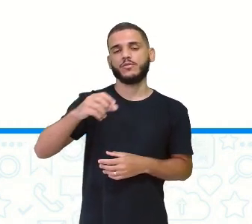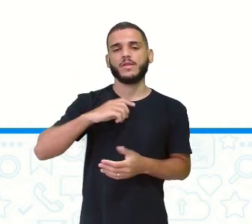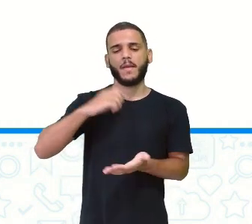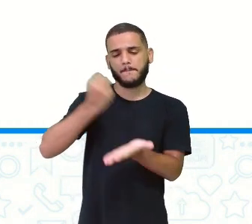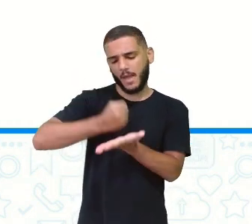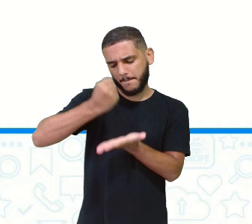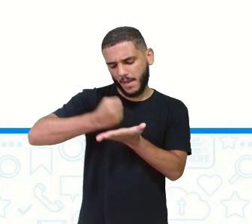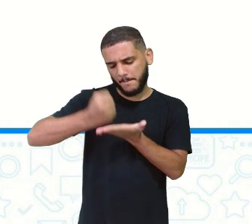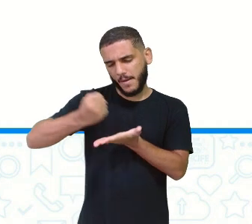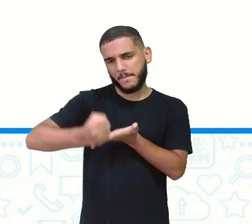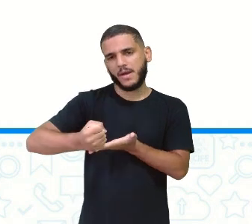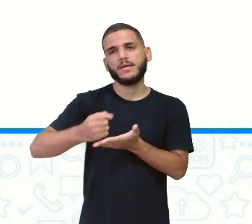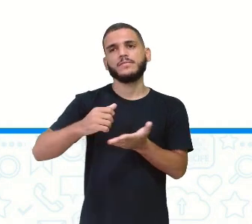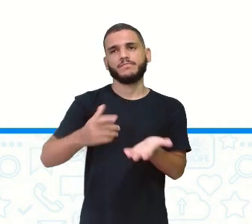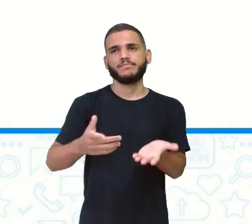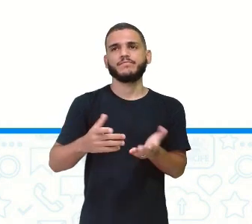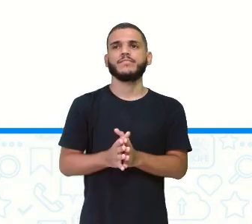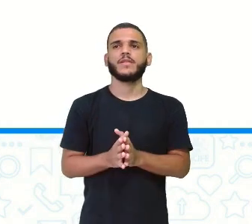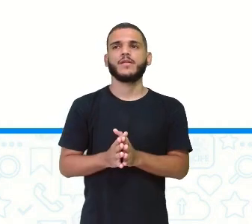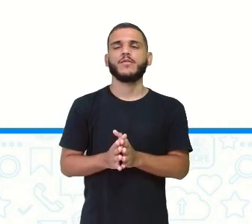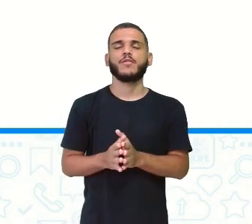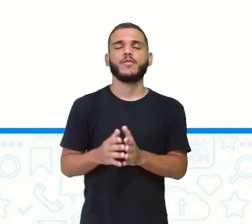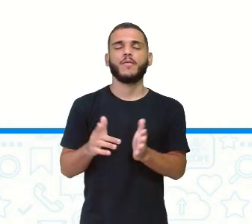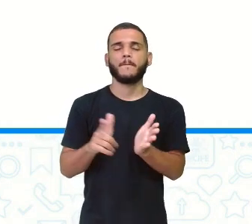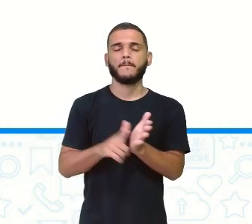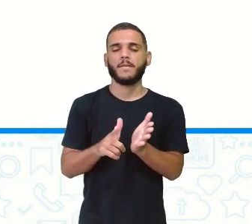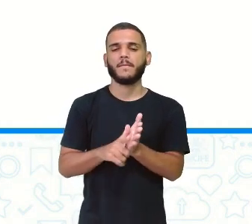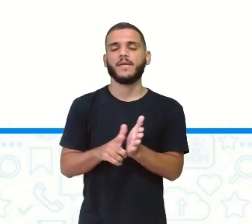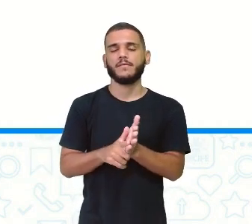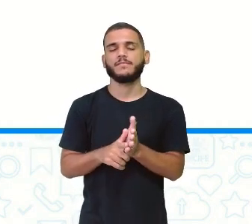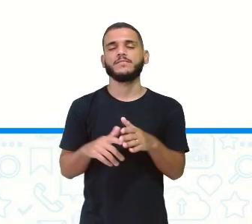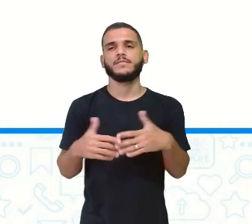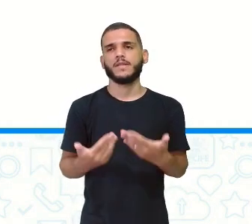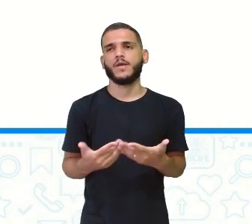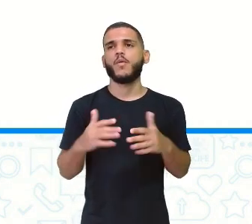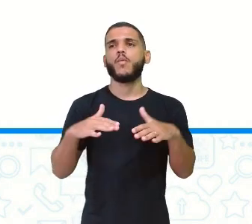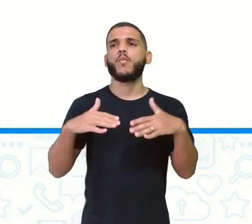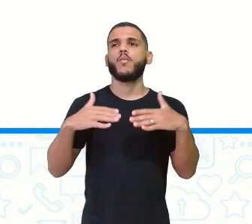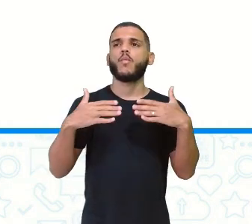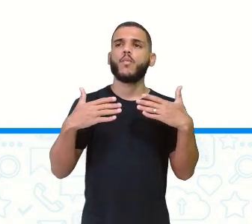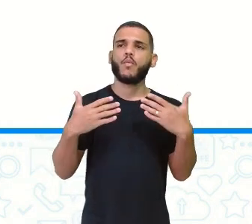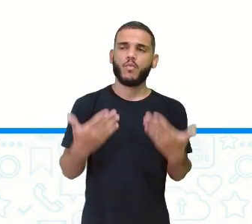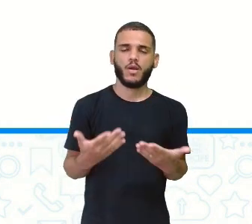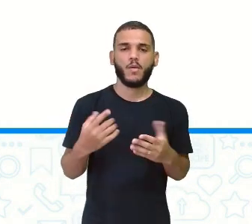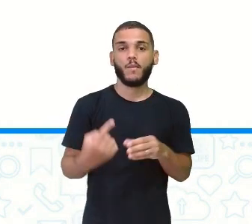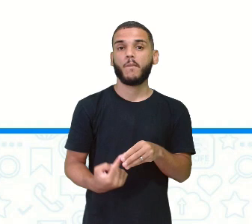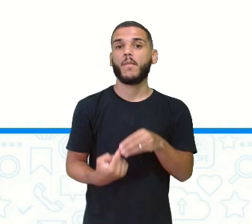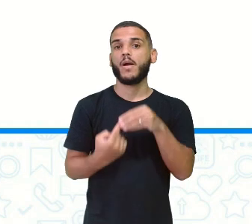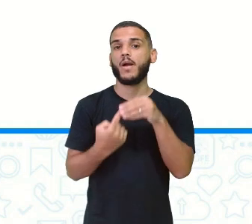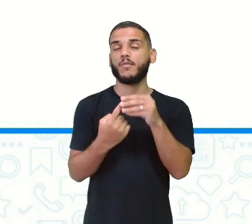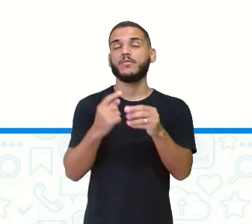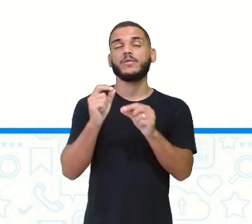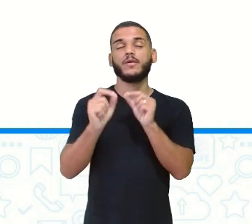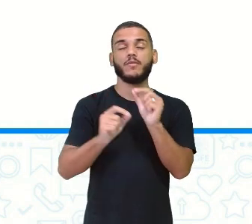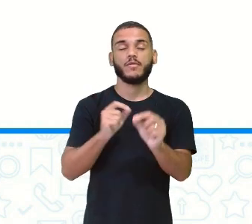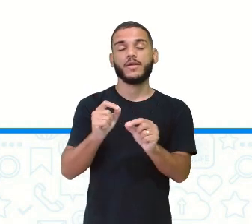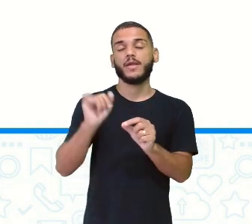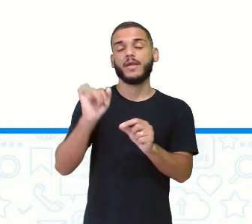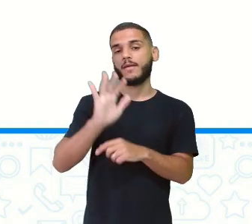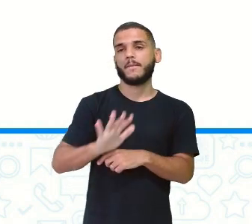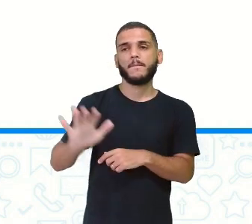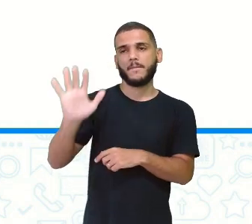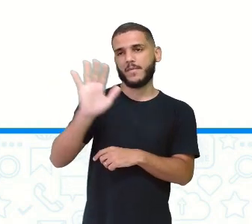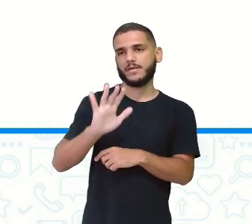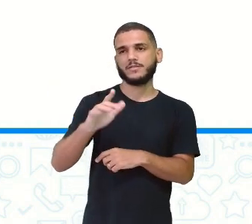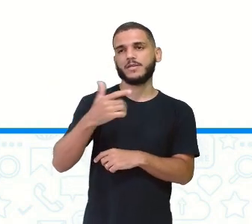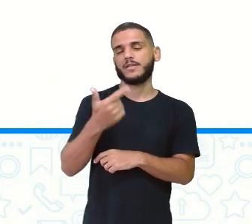papel. Qual a única pintura que não corresponde às faces da caixa? É a pintura